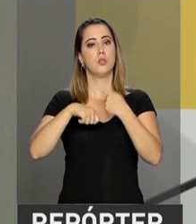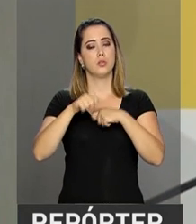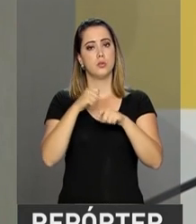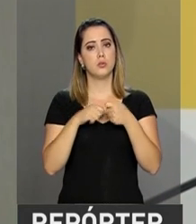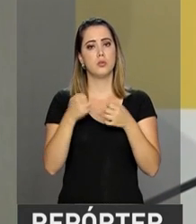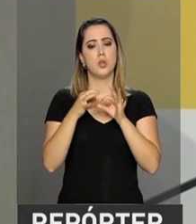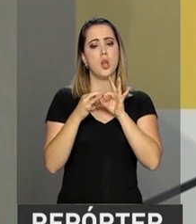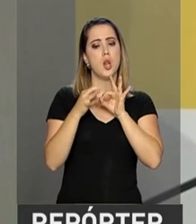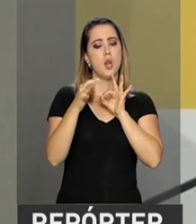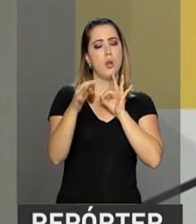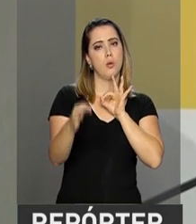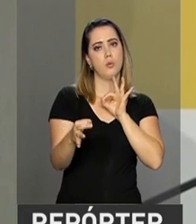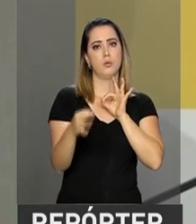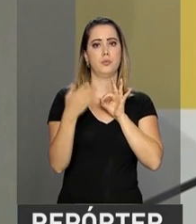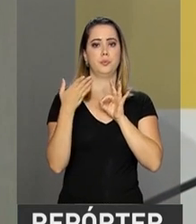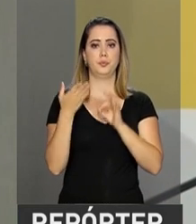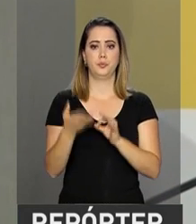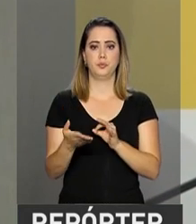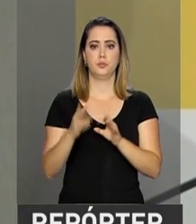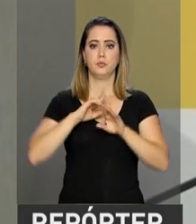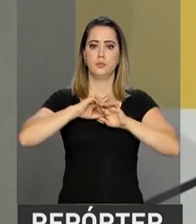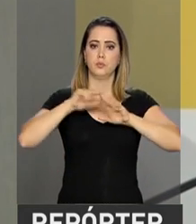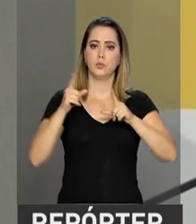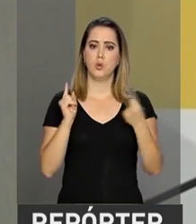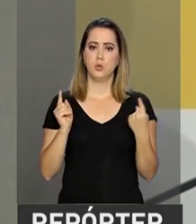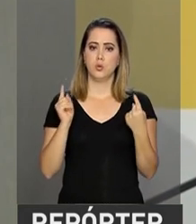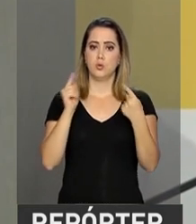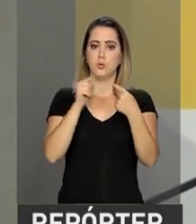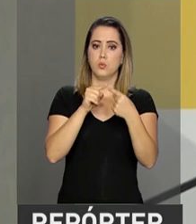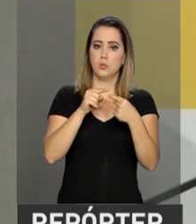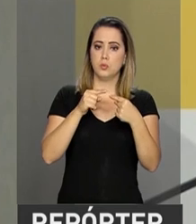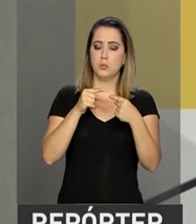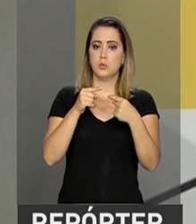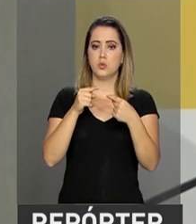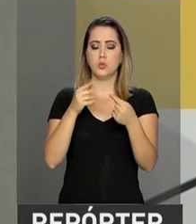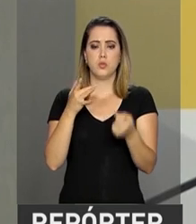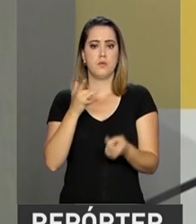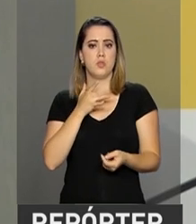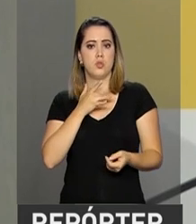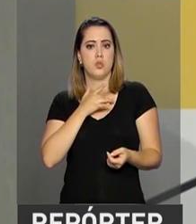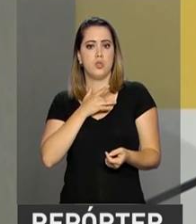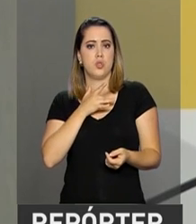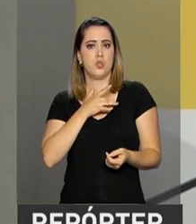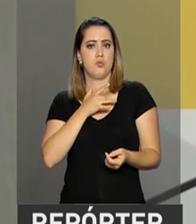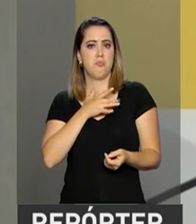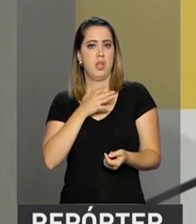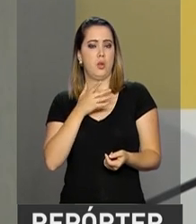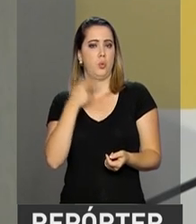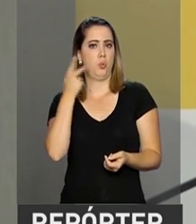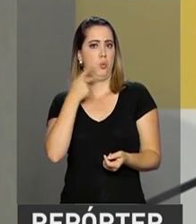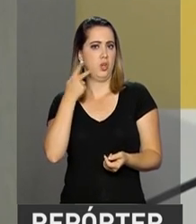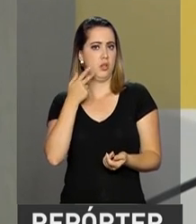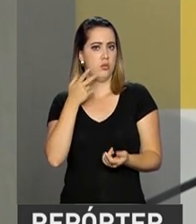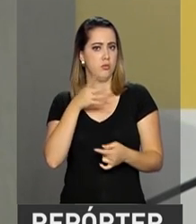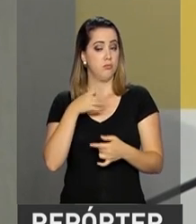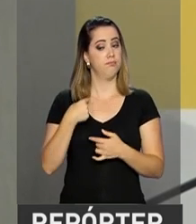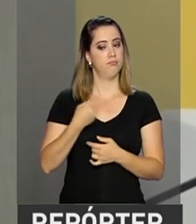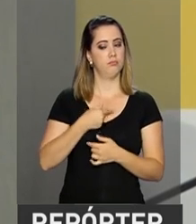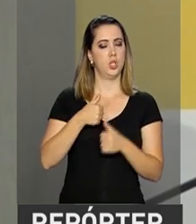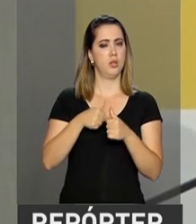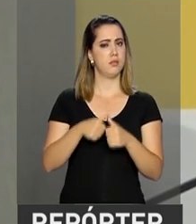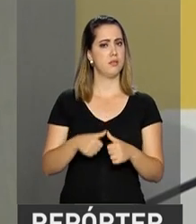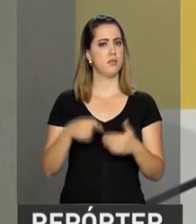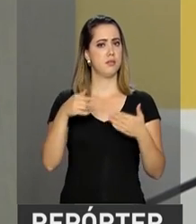distante de focos de tensão geopolítica nós estamos